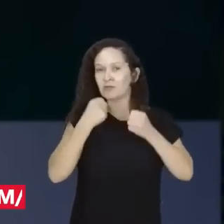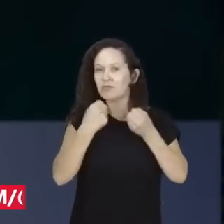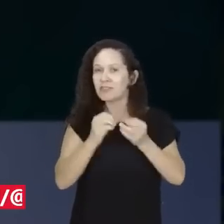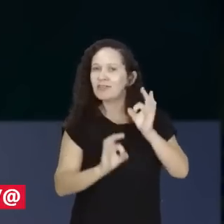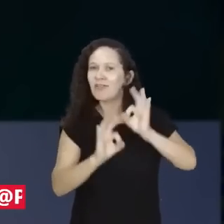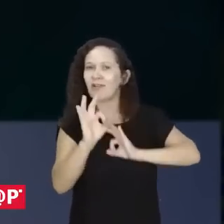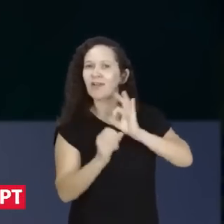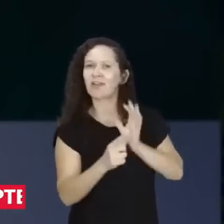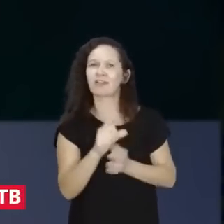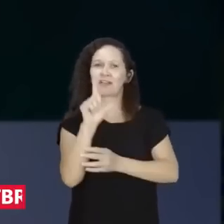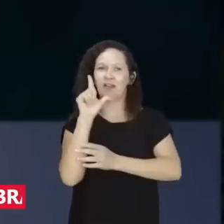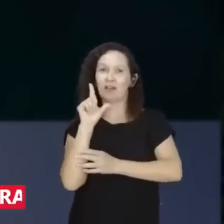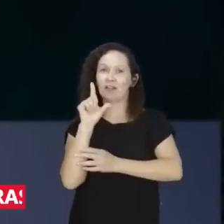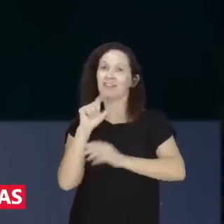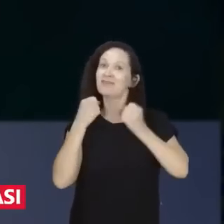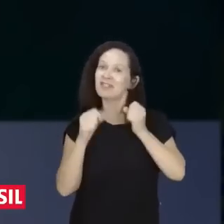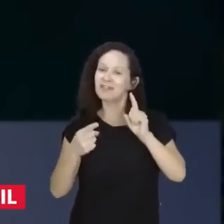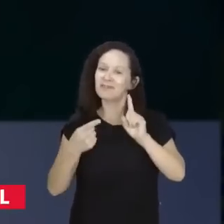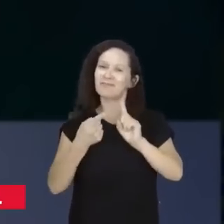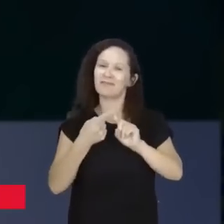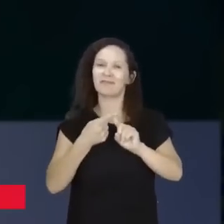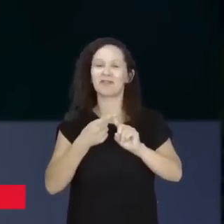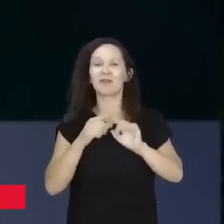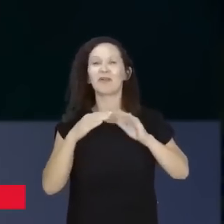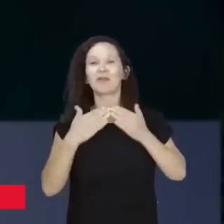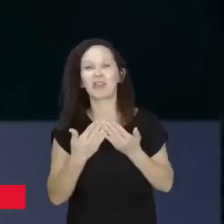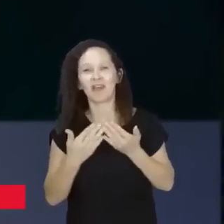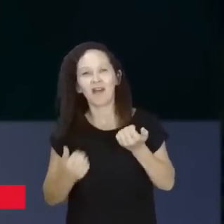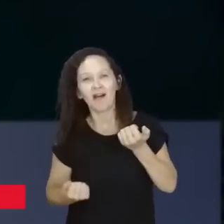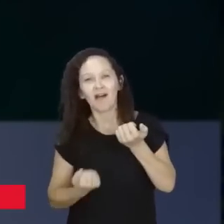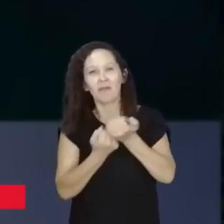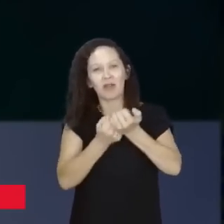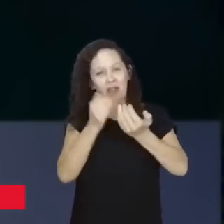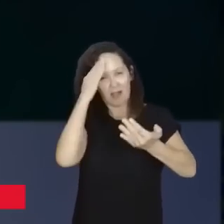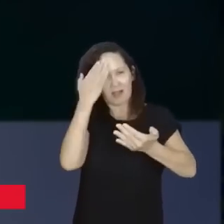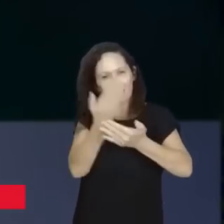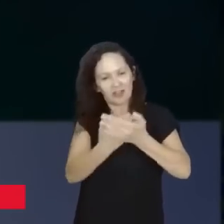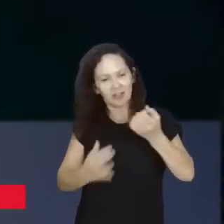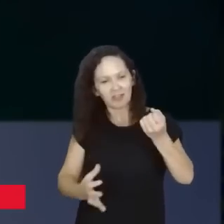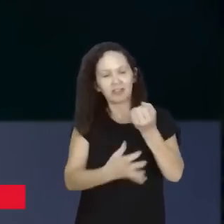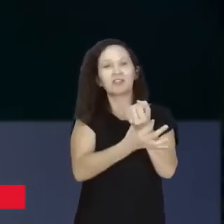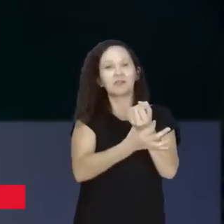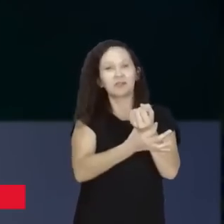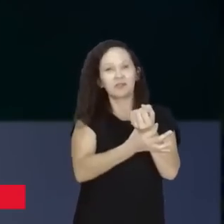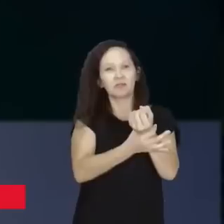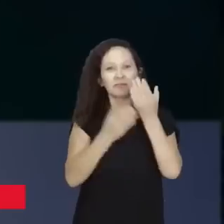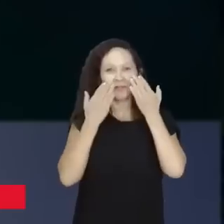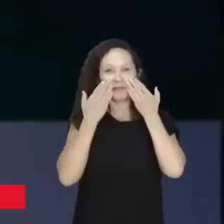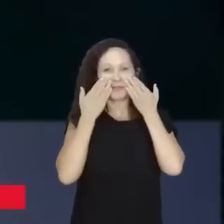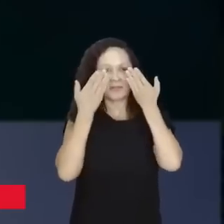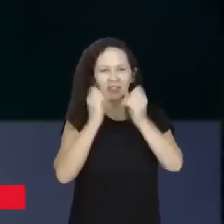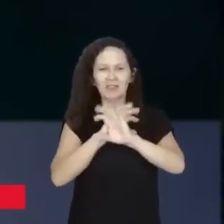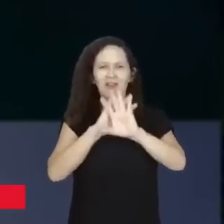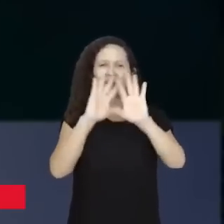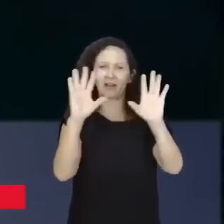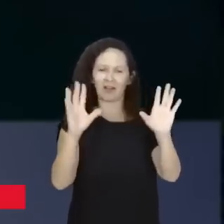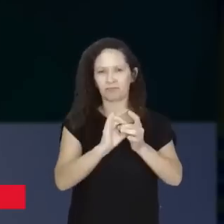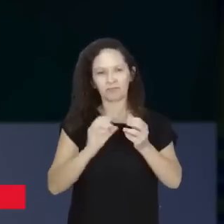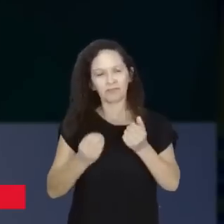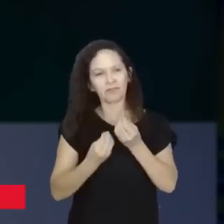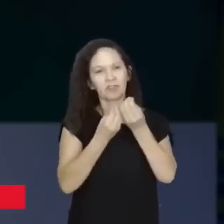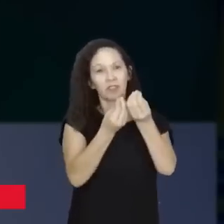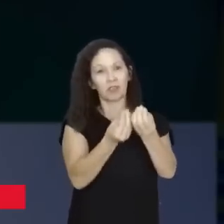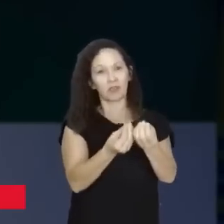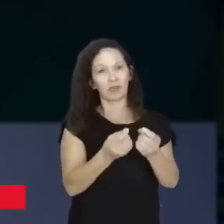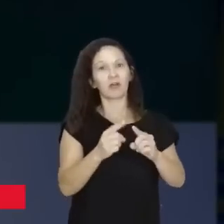ser confiável, né, de ser sustentável, e de demonstrar a sustentabilidade das finanças públicas.